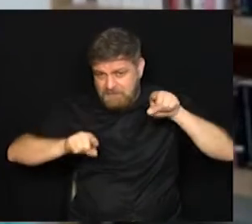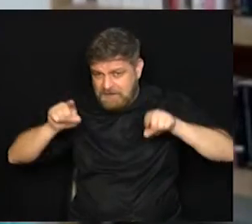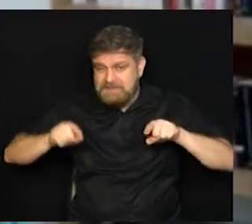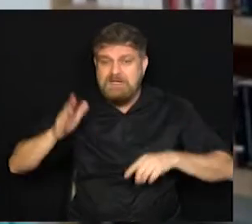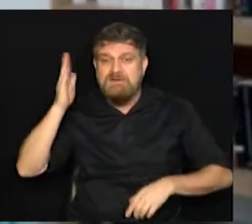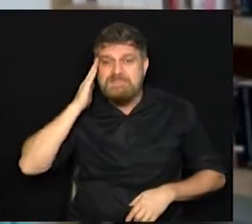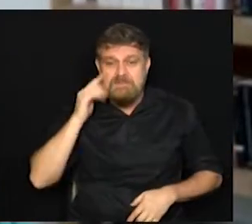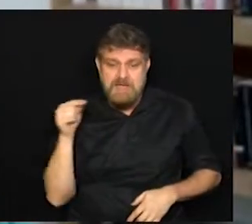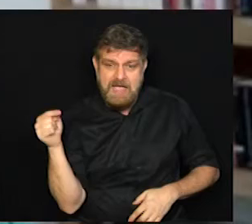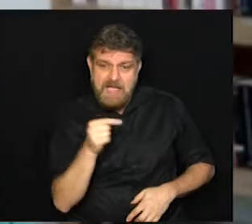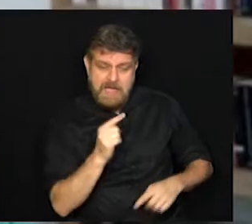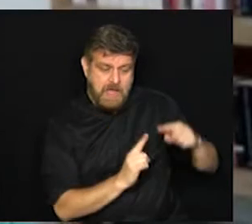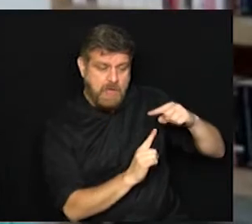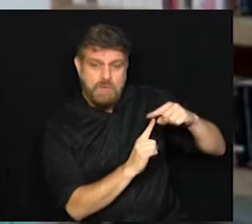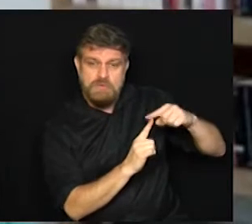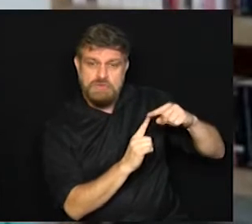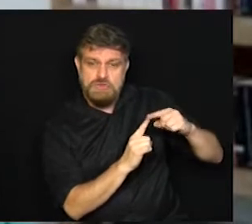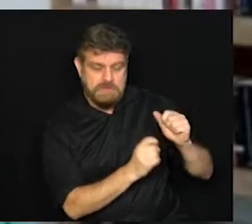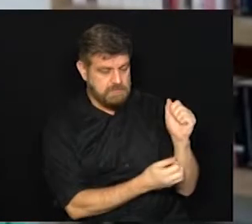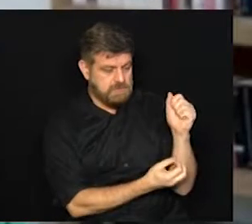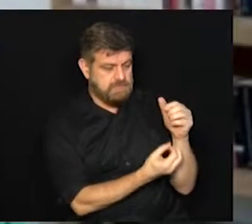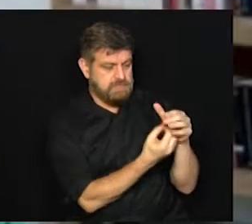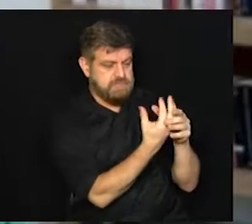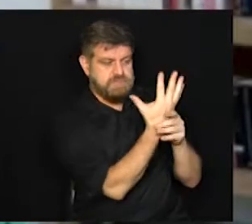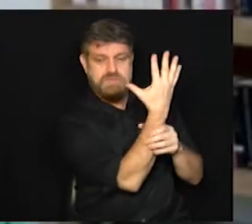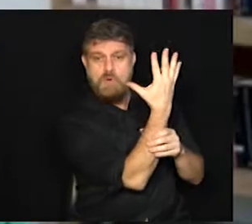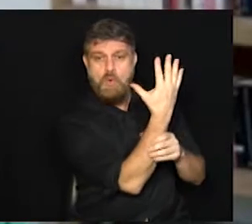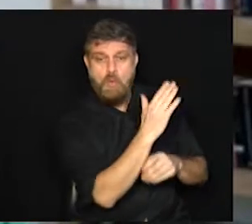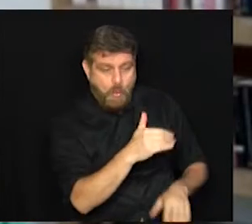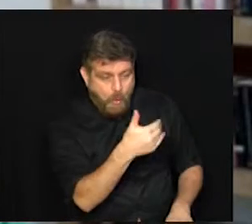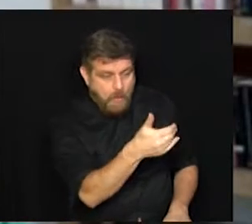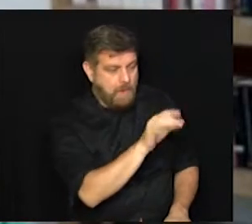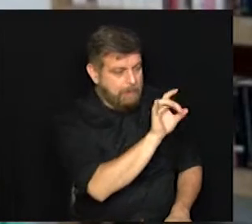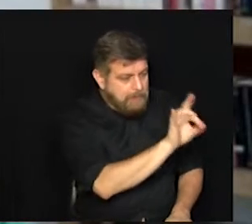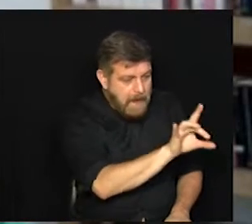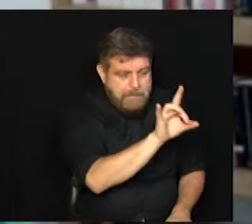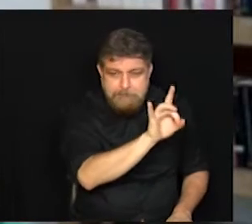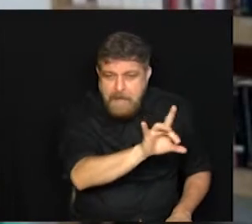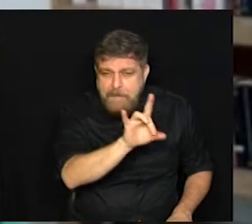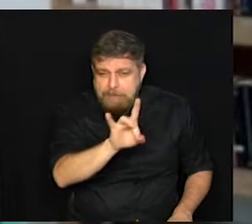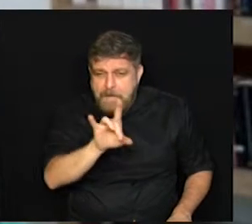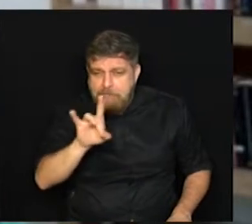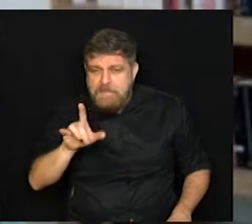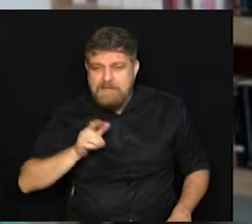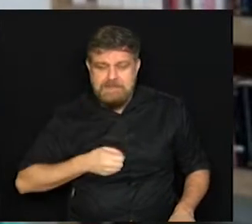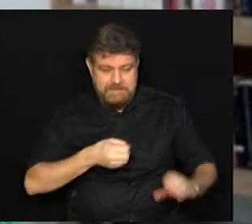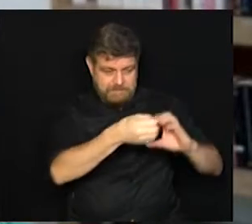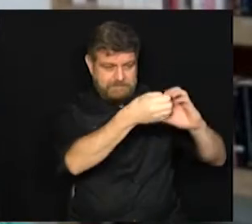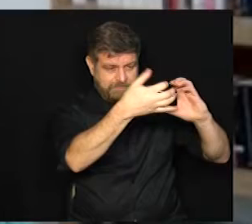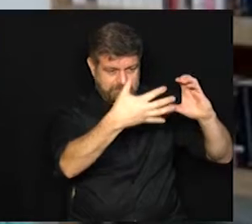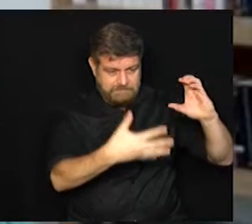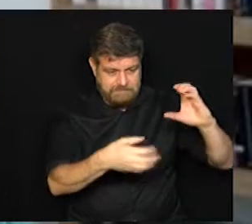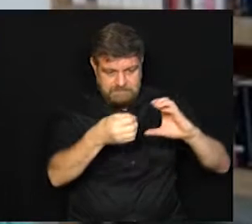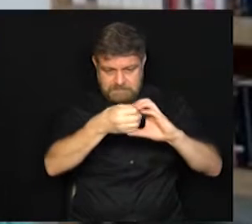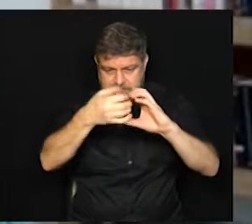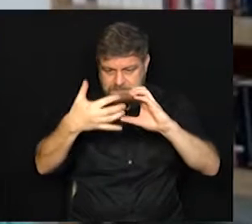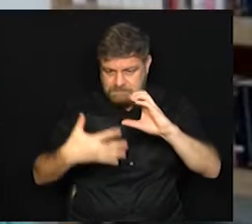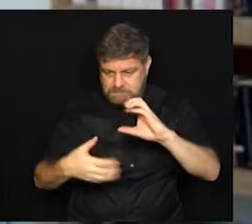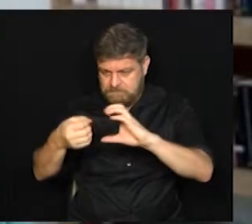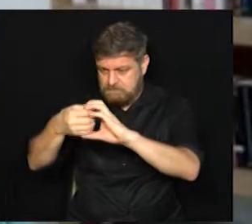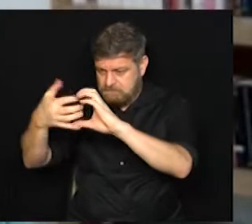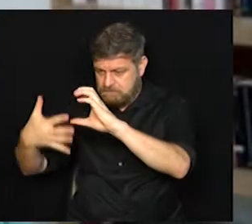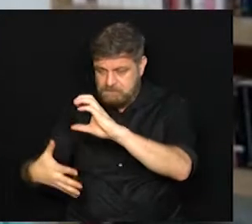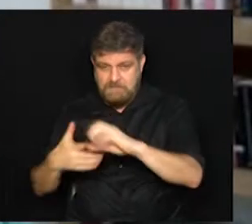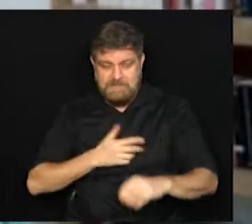espécies dos indivíduos arbóreos, né, e cada indivíduo arbóreo tem uma série de especificidades, mas, por exemplo, coloca